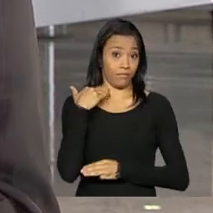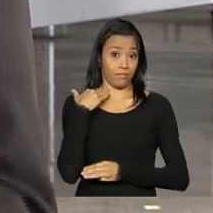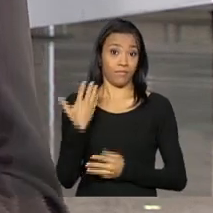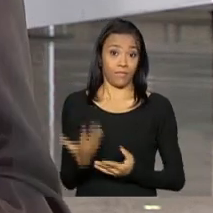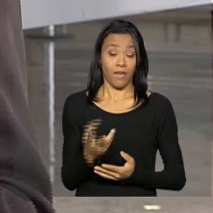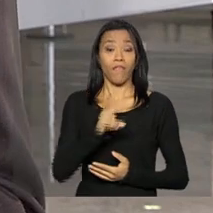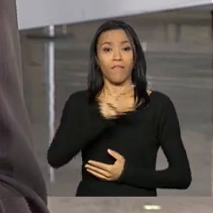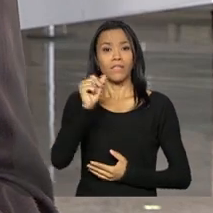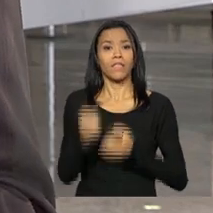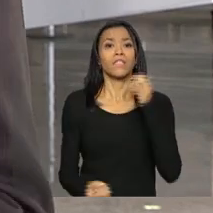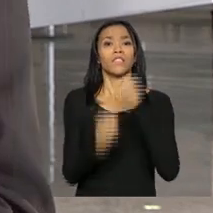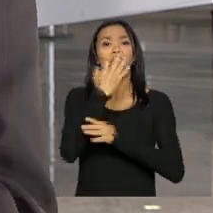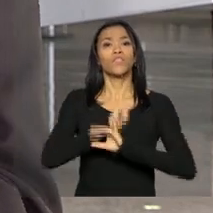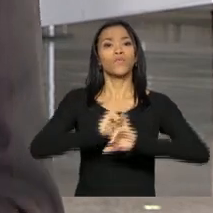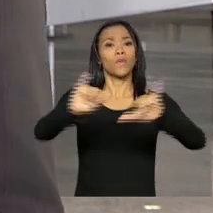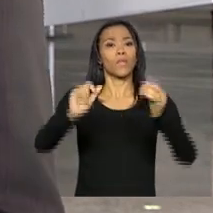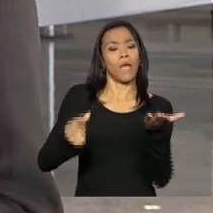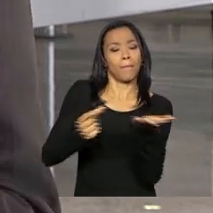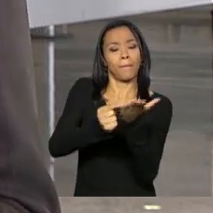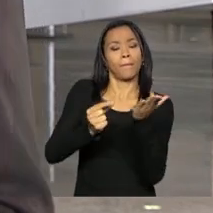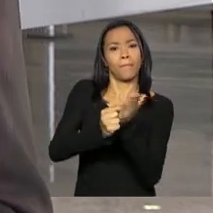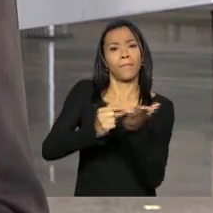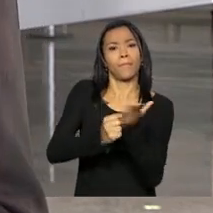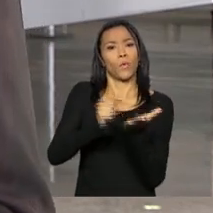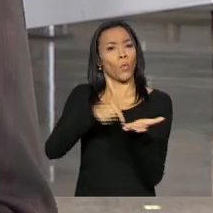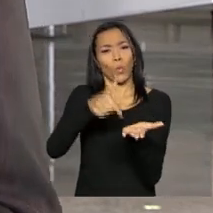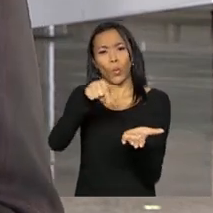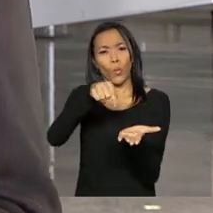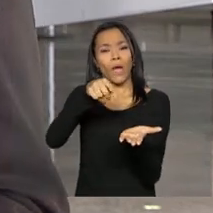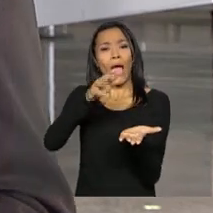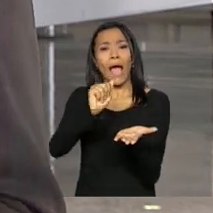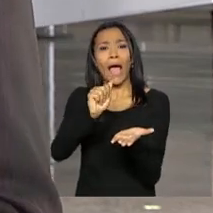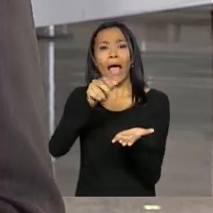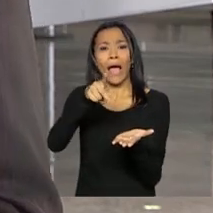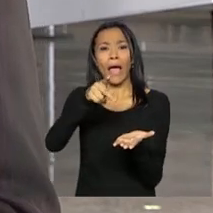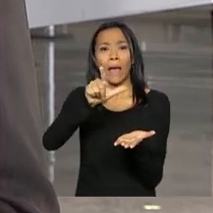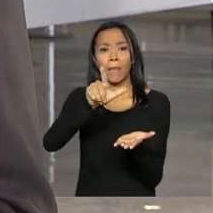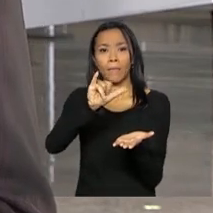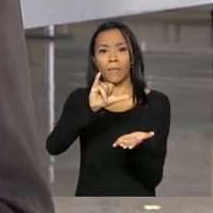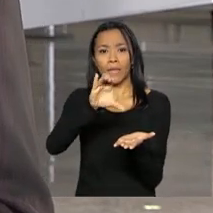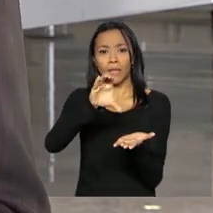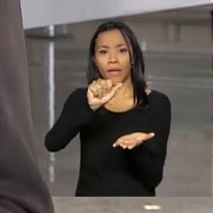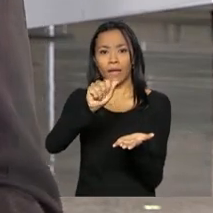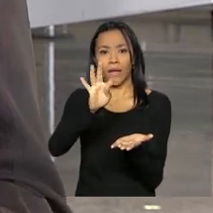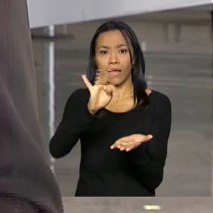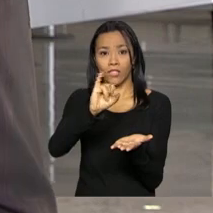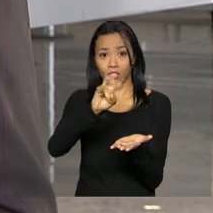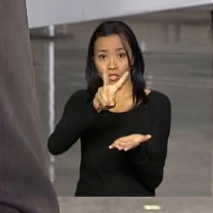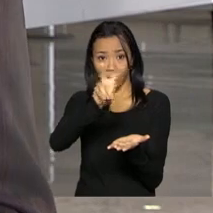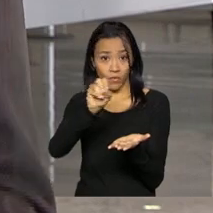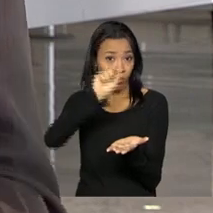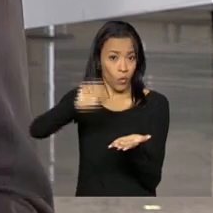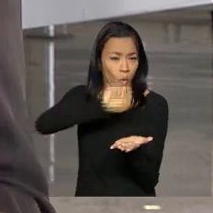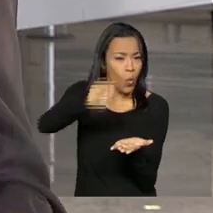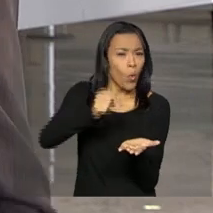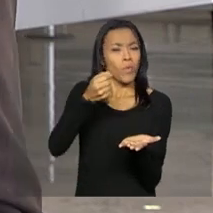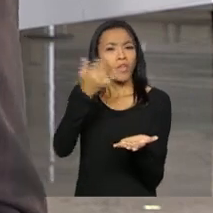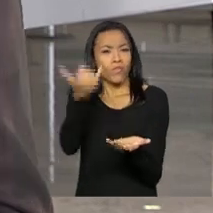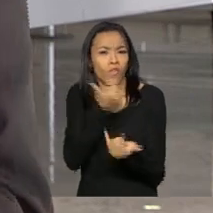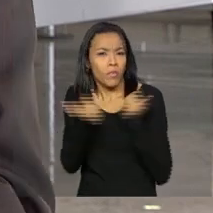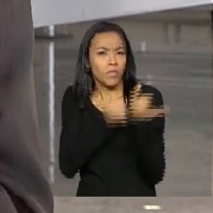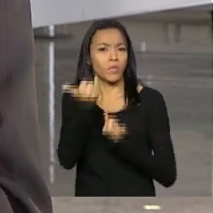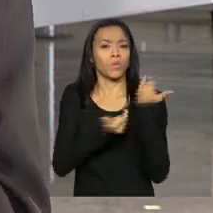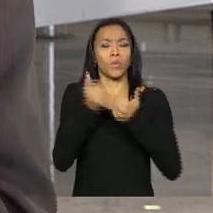um aplicativo para celulares que vai facilitar o acesso do cidadão às informações relacionadas ao Fundo de Garantia. Ele vai poder